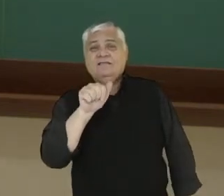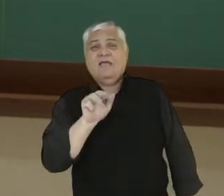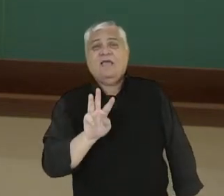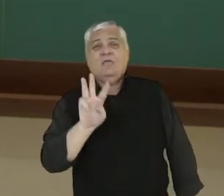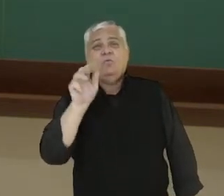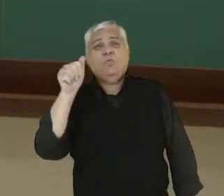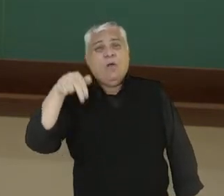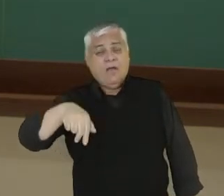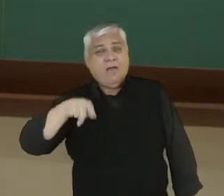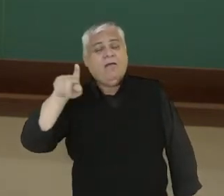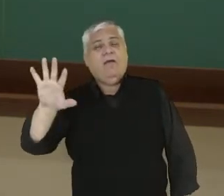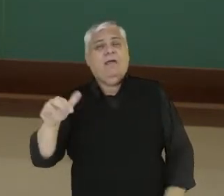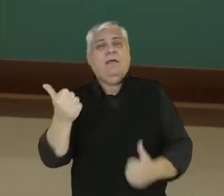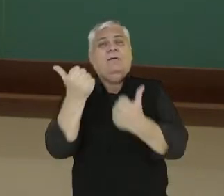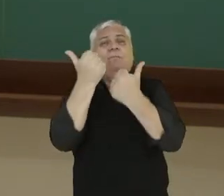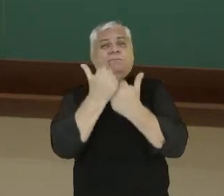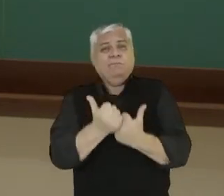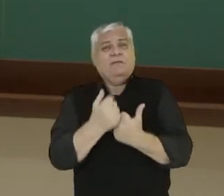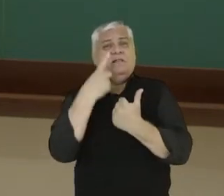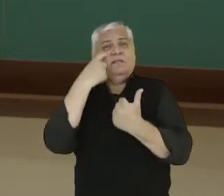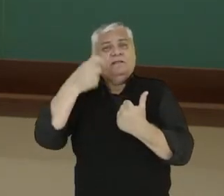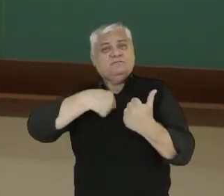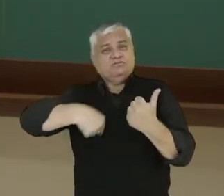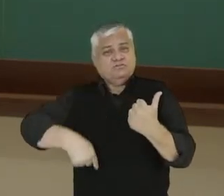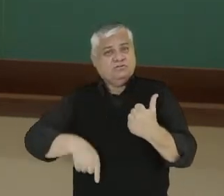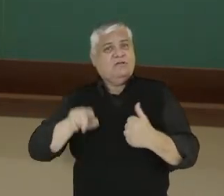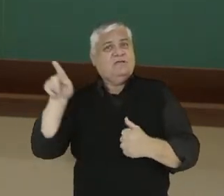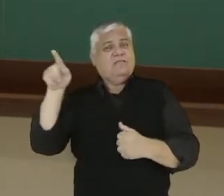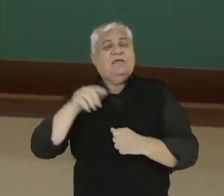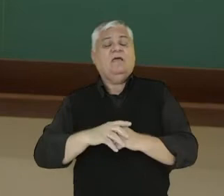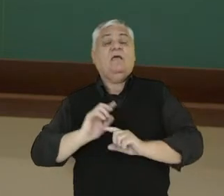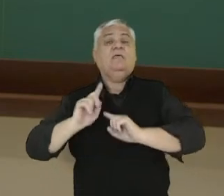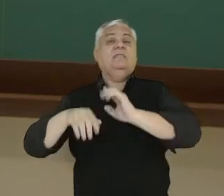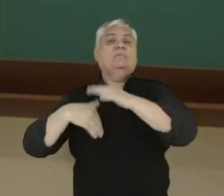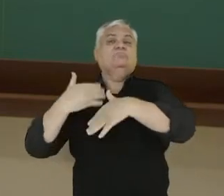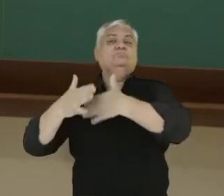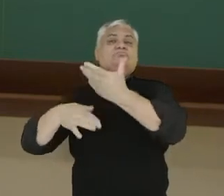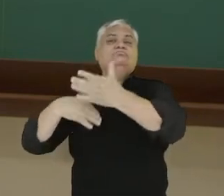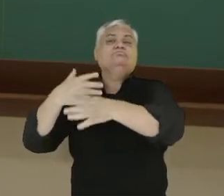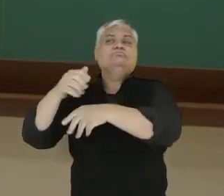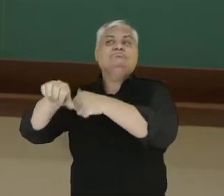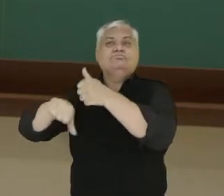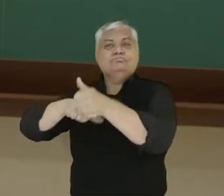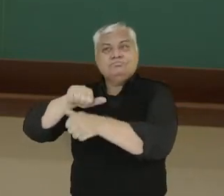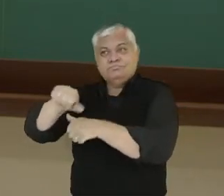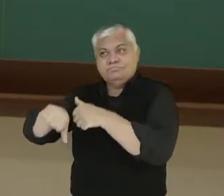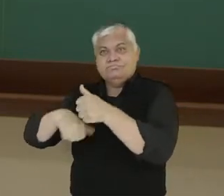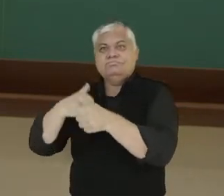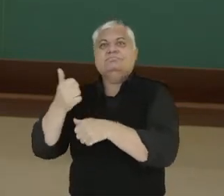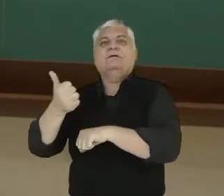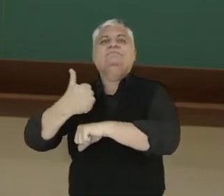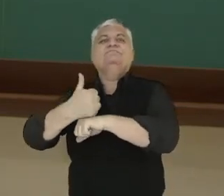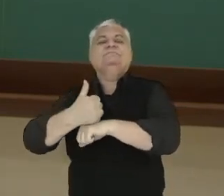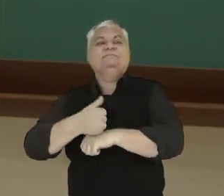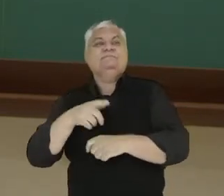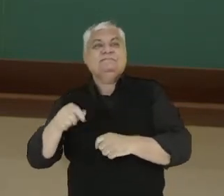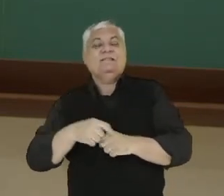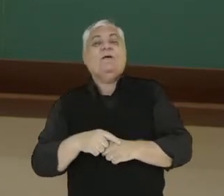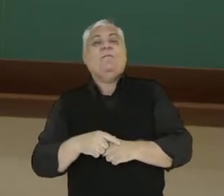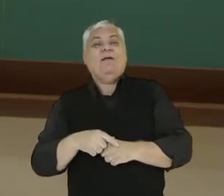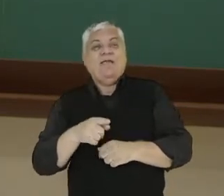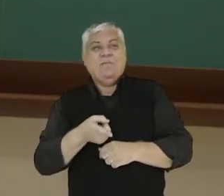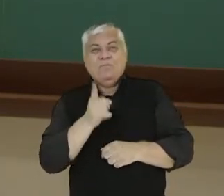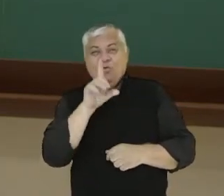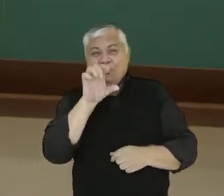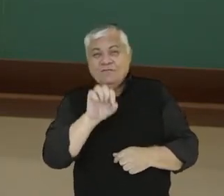o Taiwan que representava os interesses chineses, né? Depois, esse cenário vai mudar, vai se alterar. Mas até então, a gente